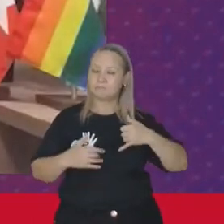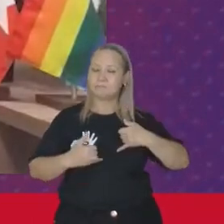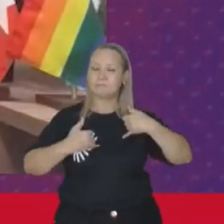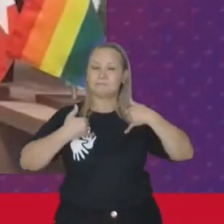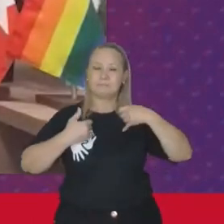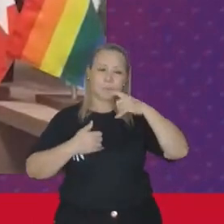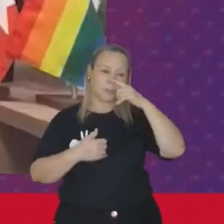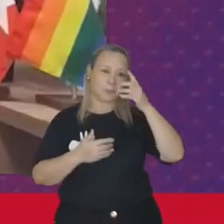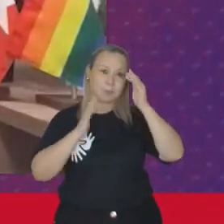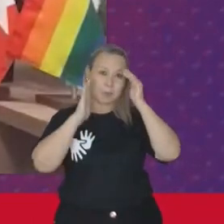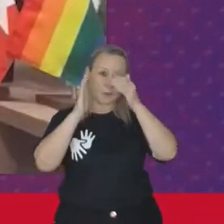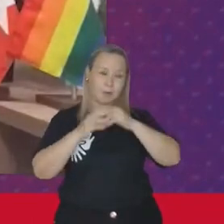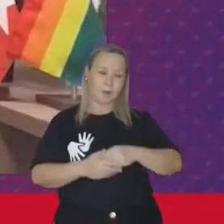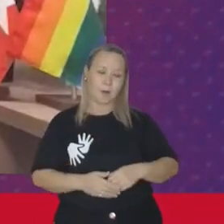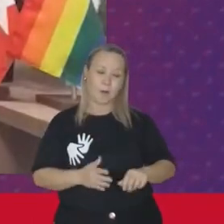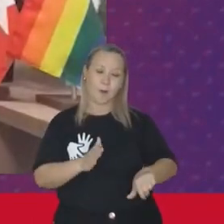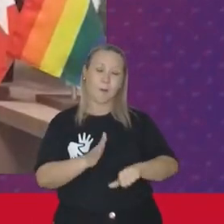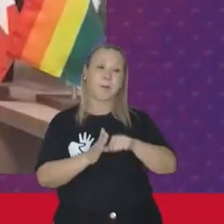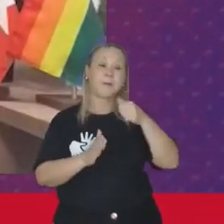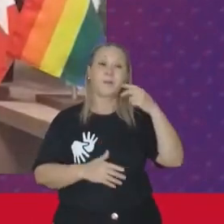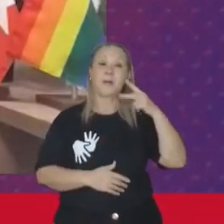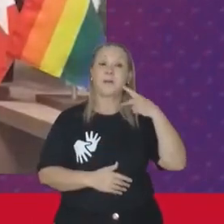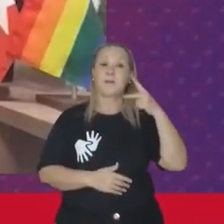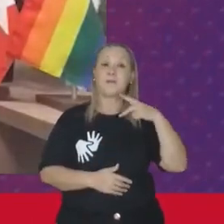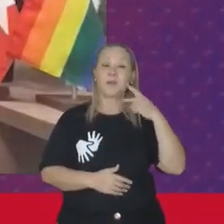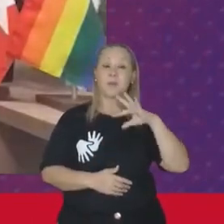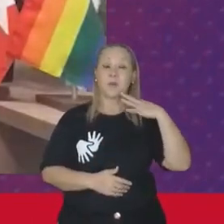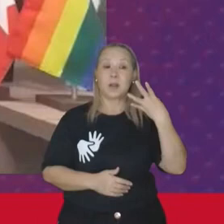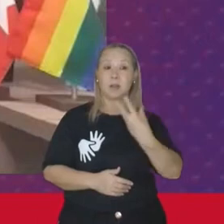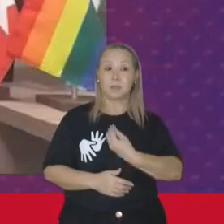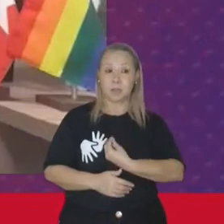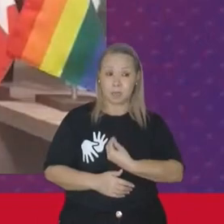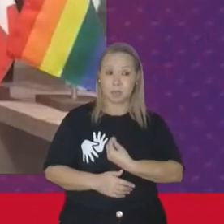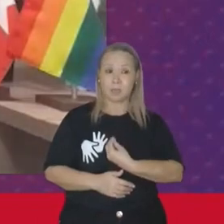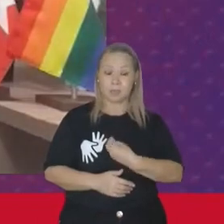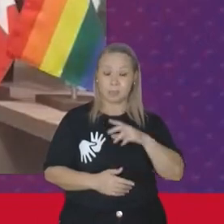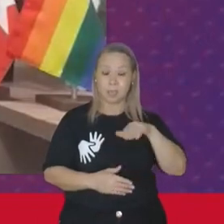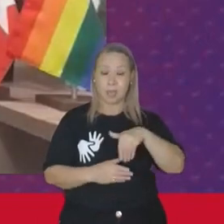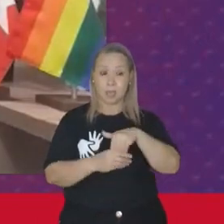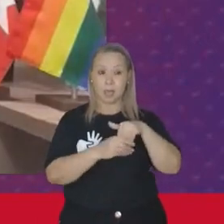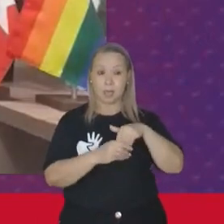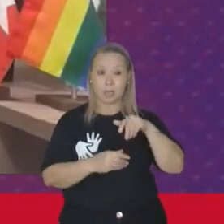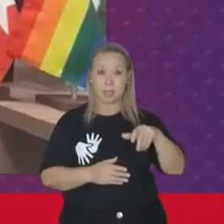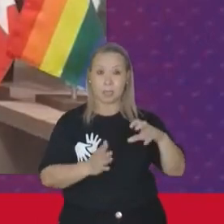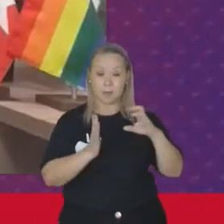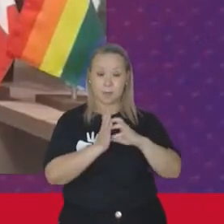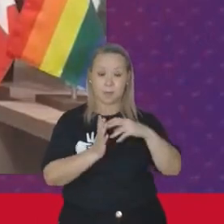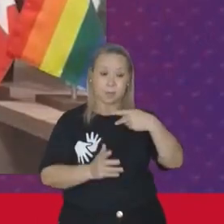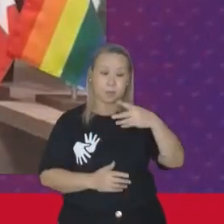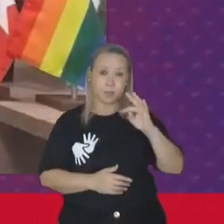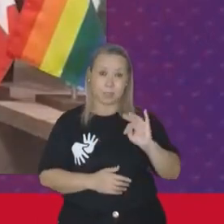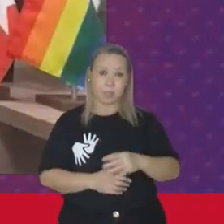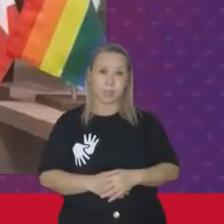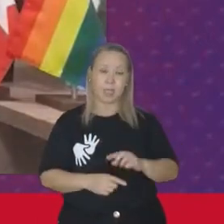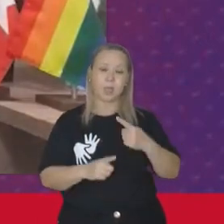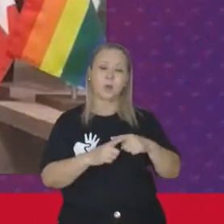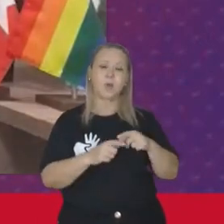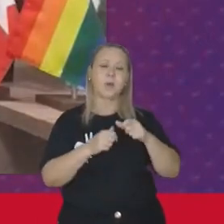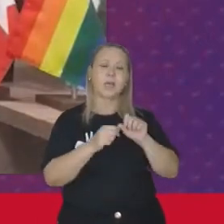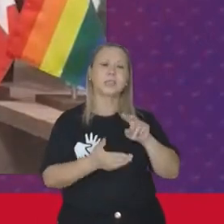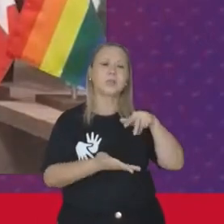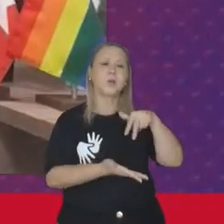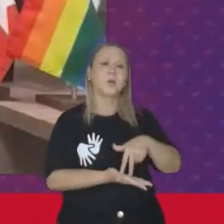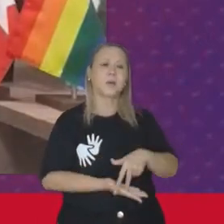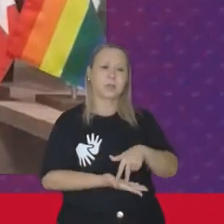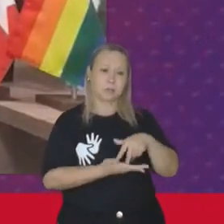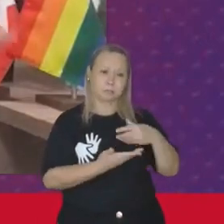primeira vereadora trans eleita na história de Limeira. E, lógico, pelo nosso partido, né? E o porquê eu estou aqui hoje?